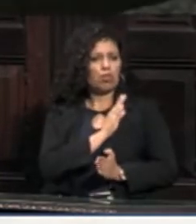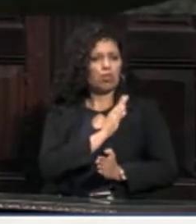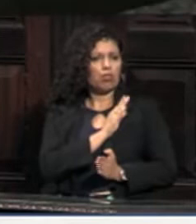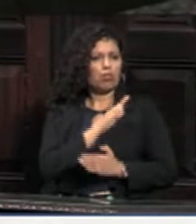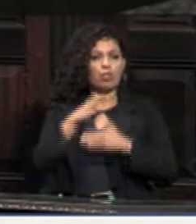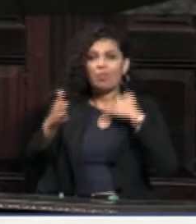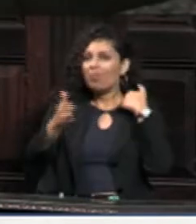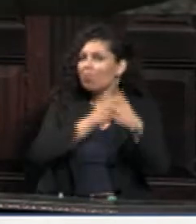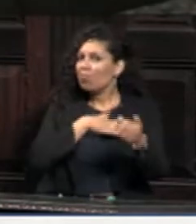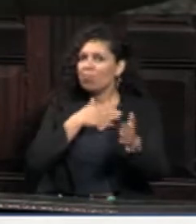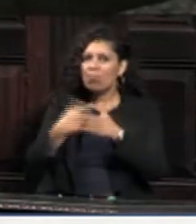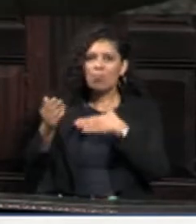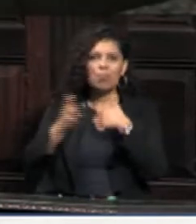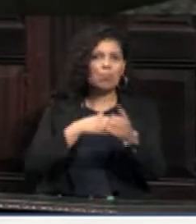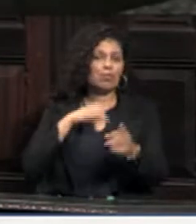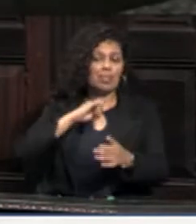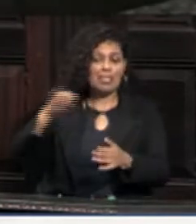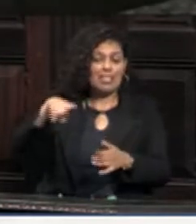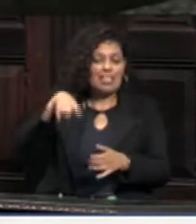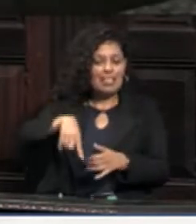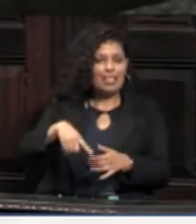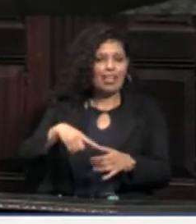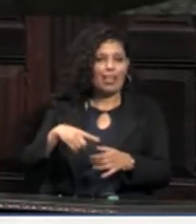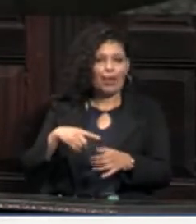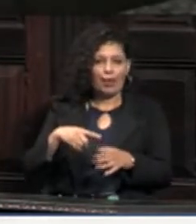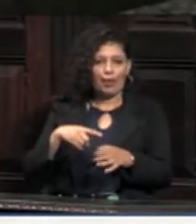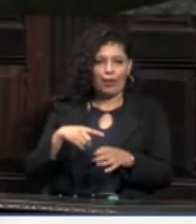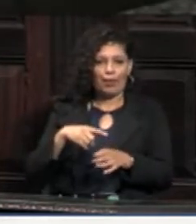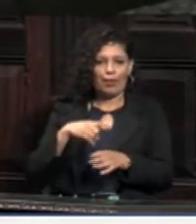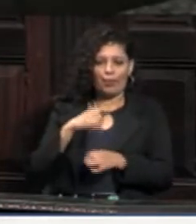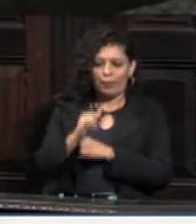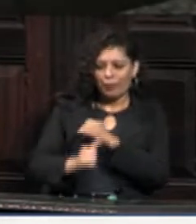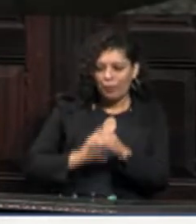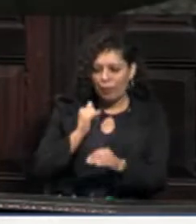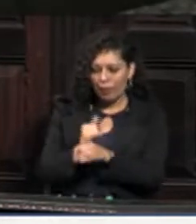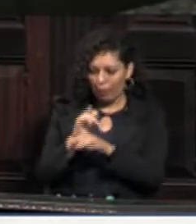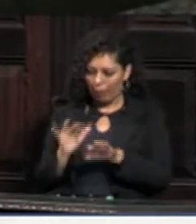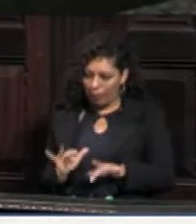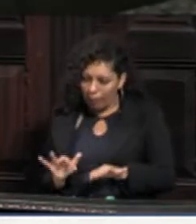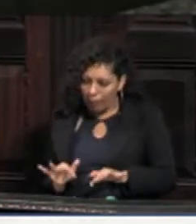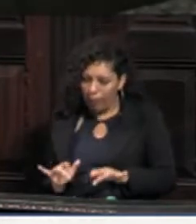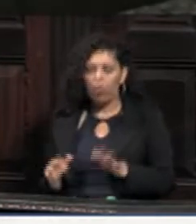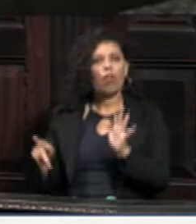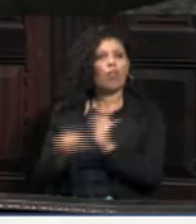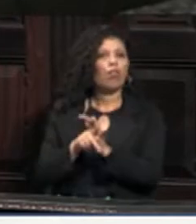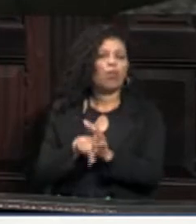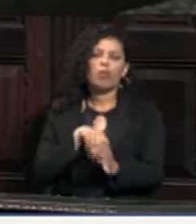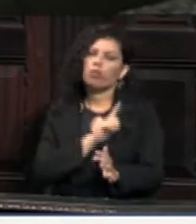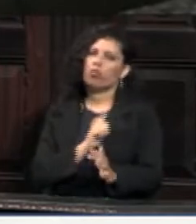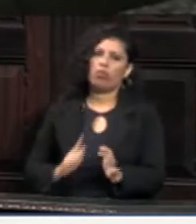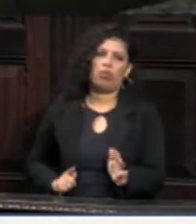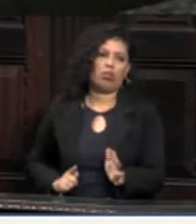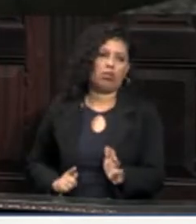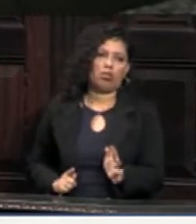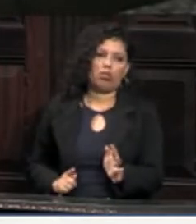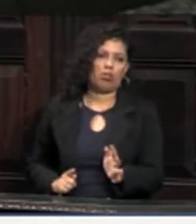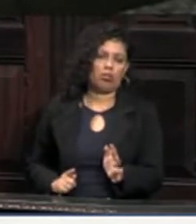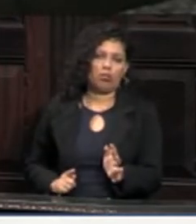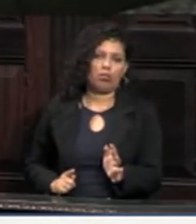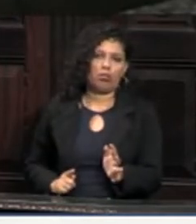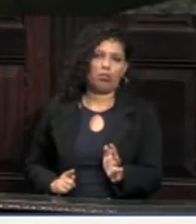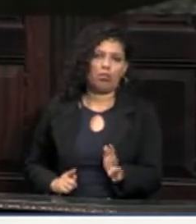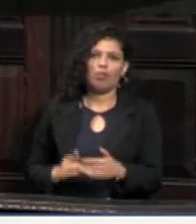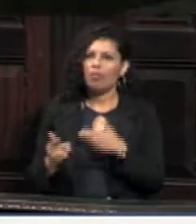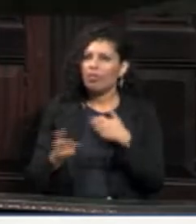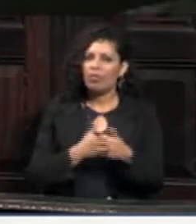no CISREG. Que CISREG é um sistema que bota todos na fila que vão